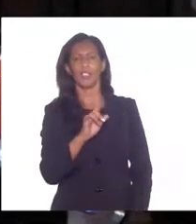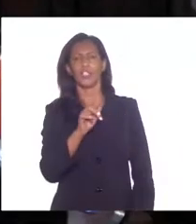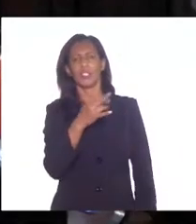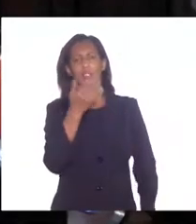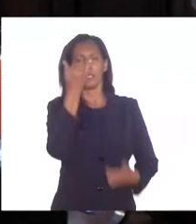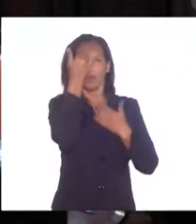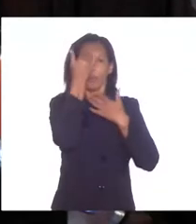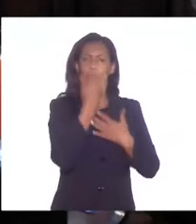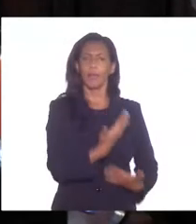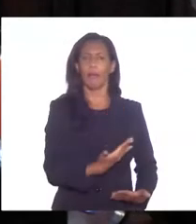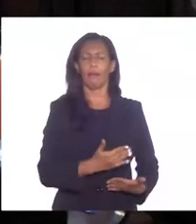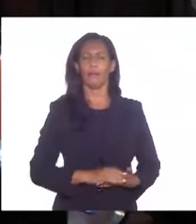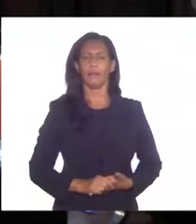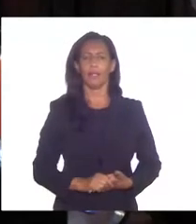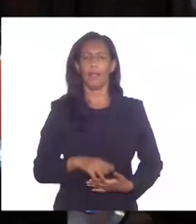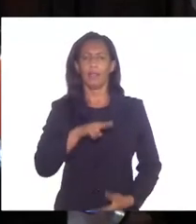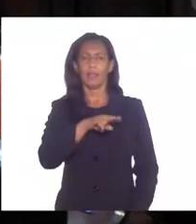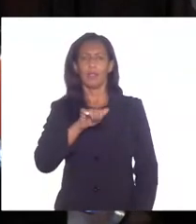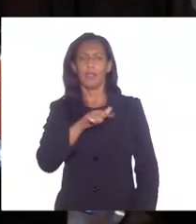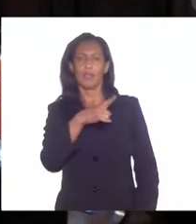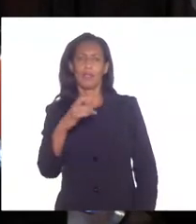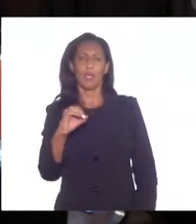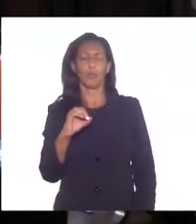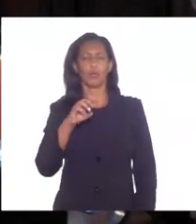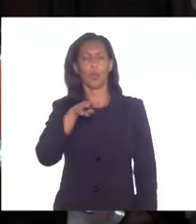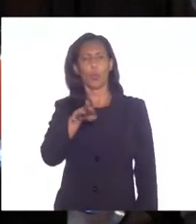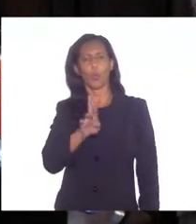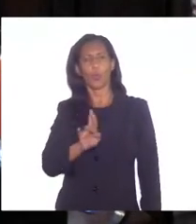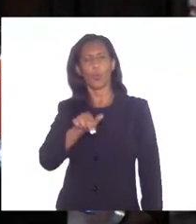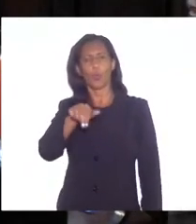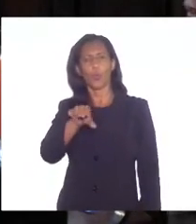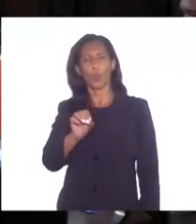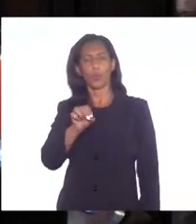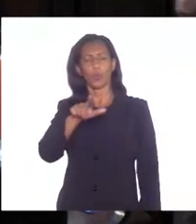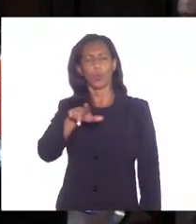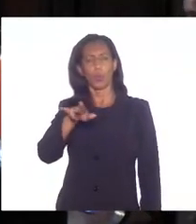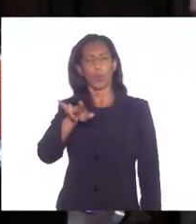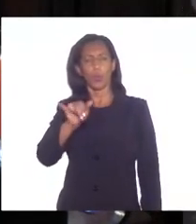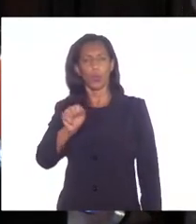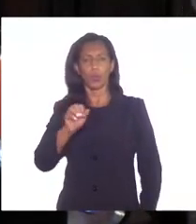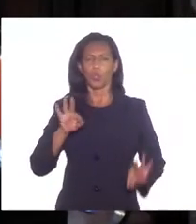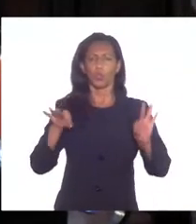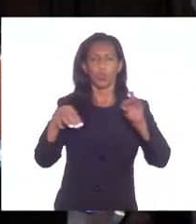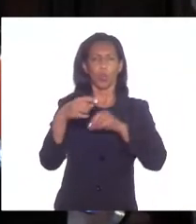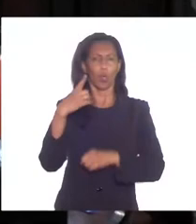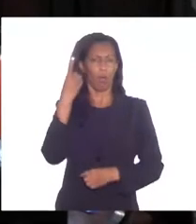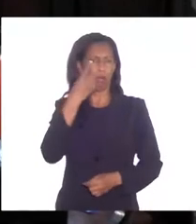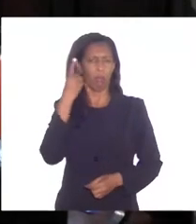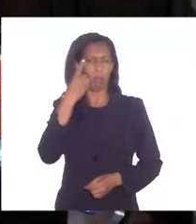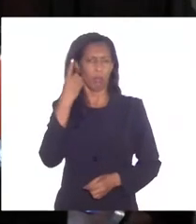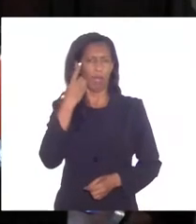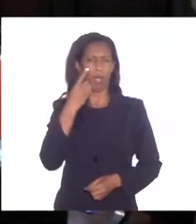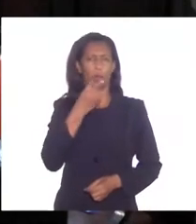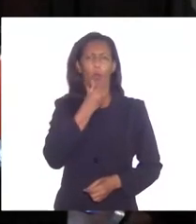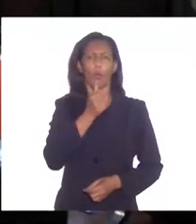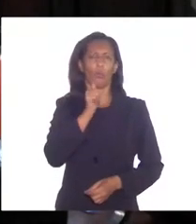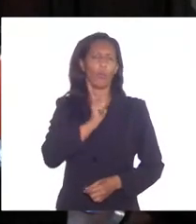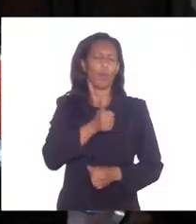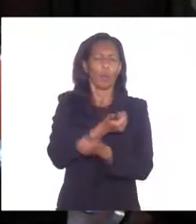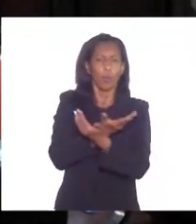obrigado. Nelson, Bruno, Luiz, todas as deputadas e deputados que